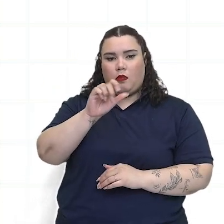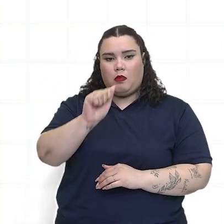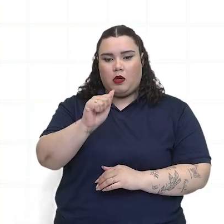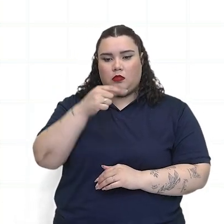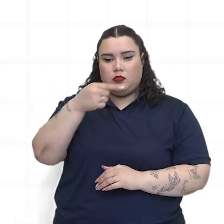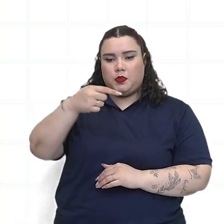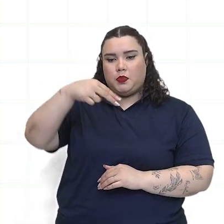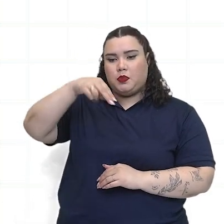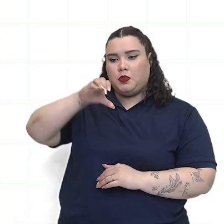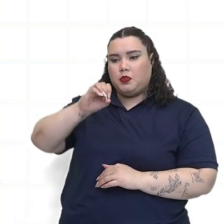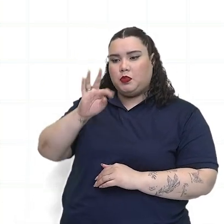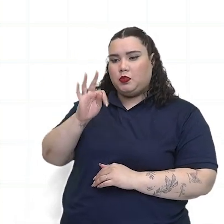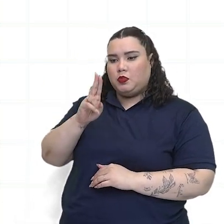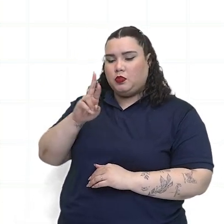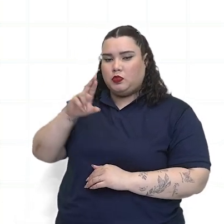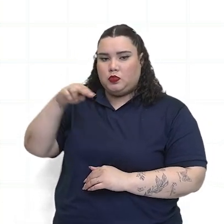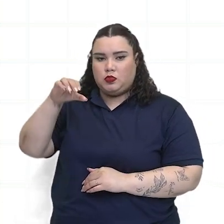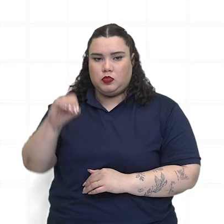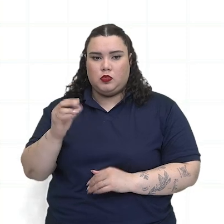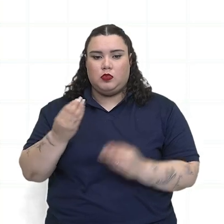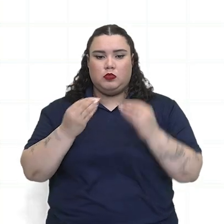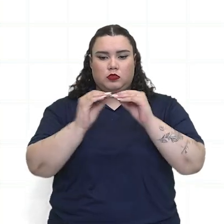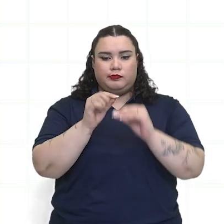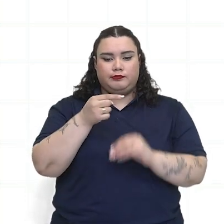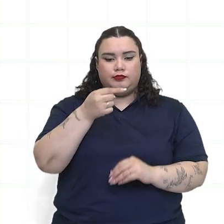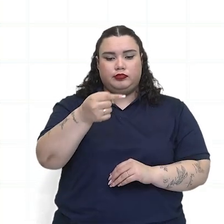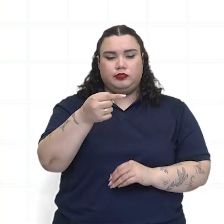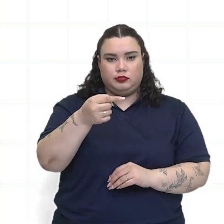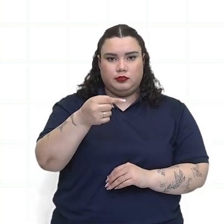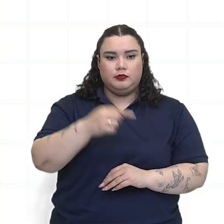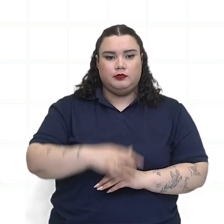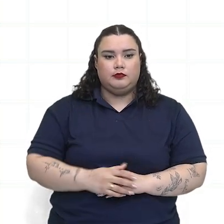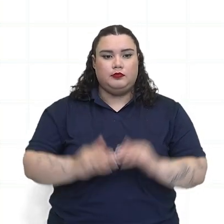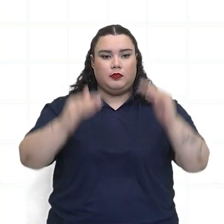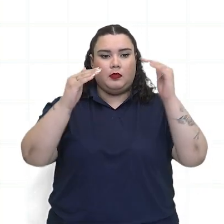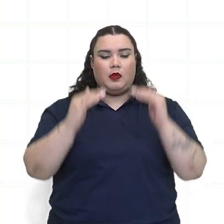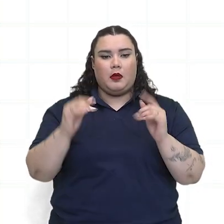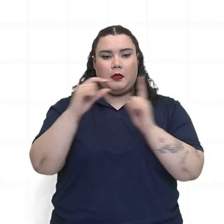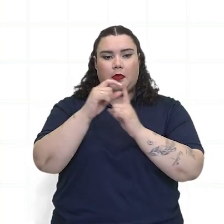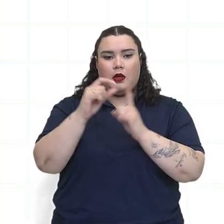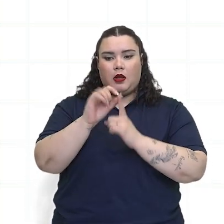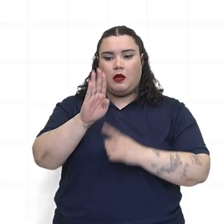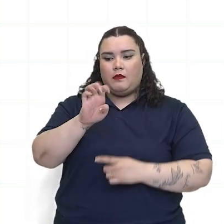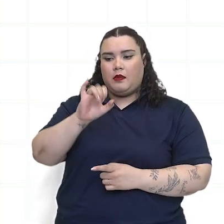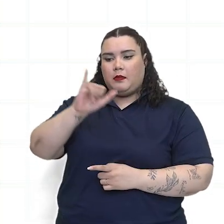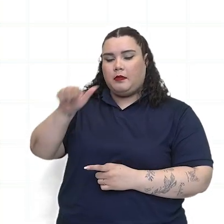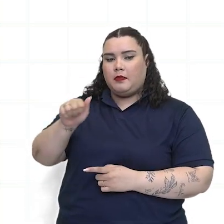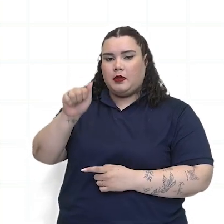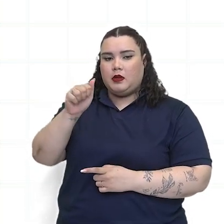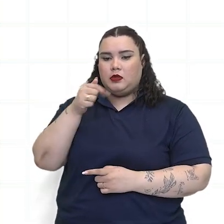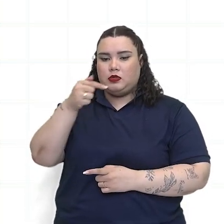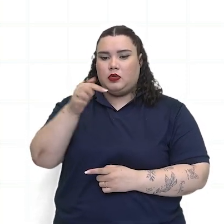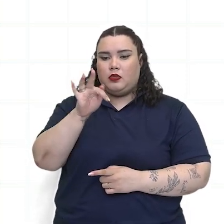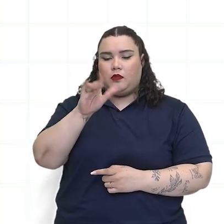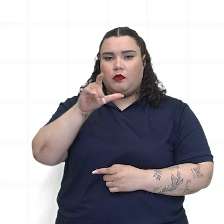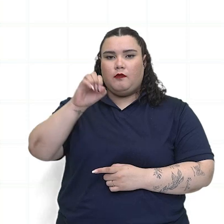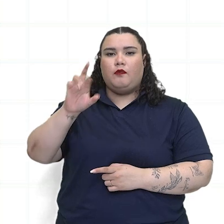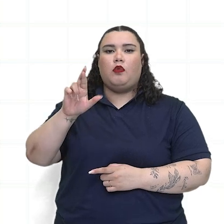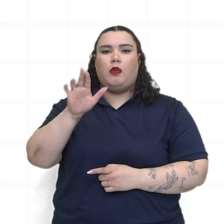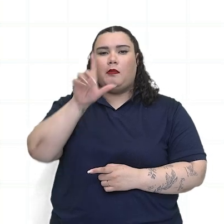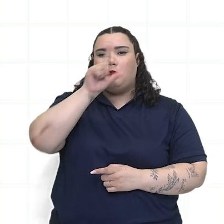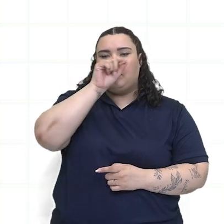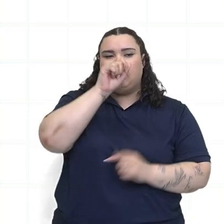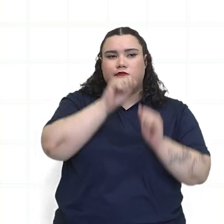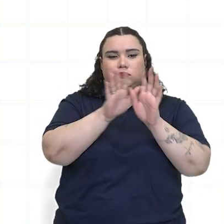é a mesma, apenas unido com um traço de união. A palavra beija-flor, né? Que lindo pássaro, amo.